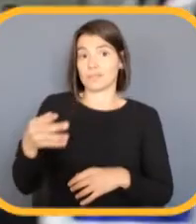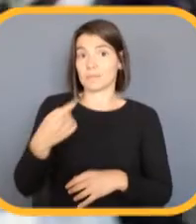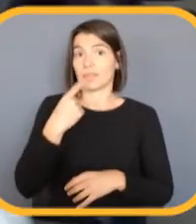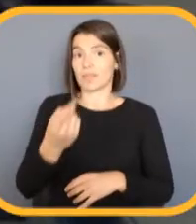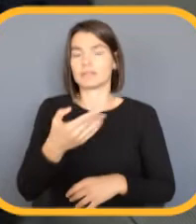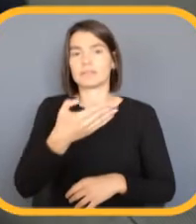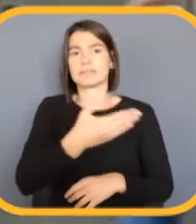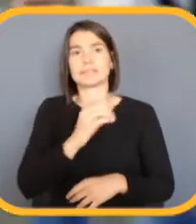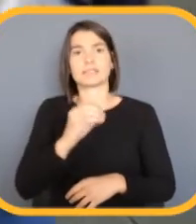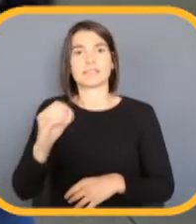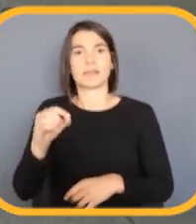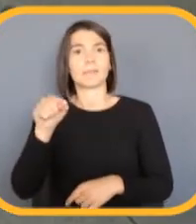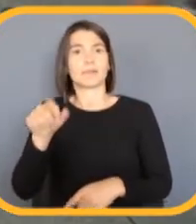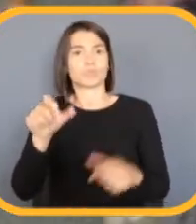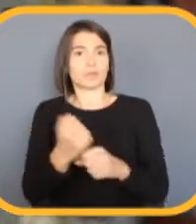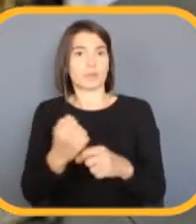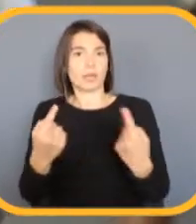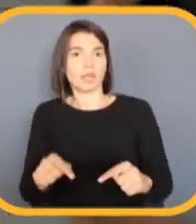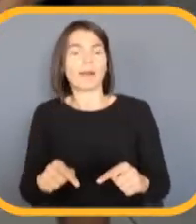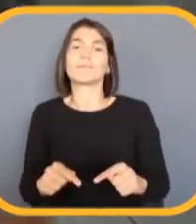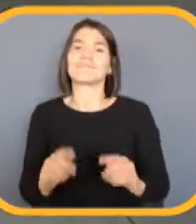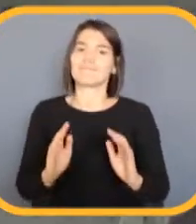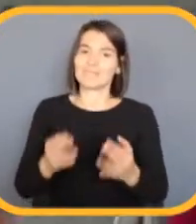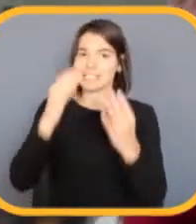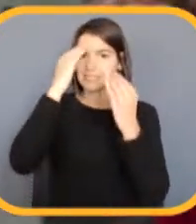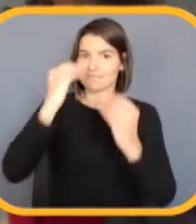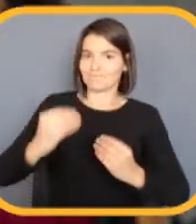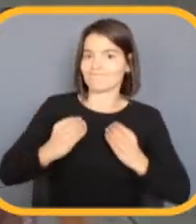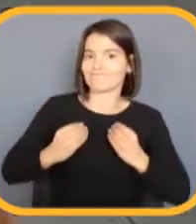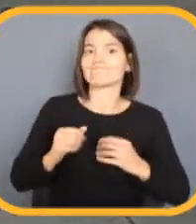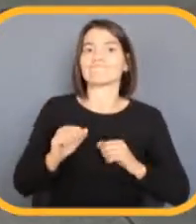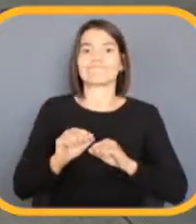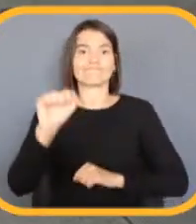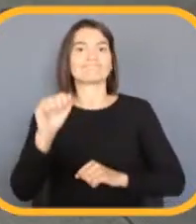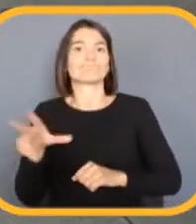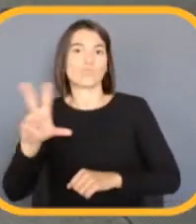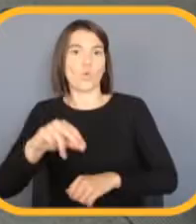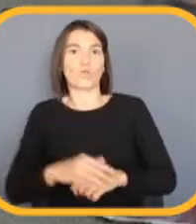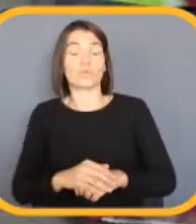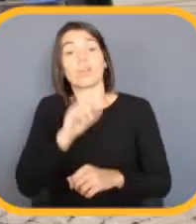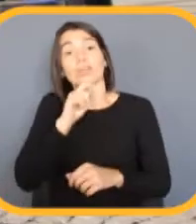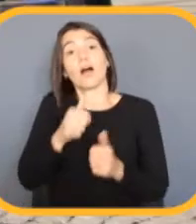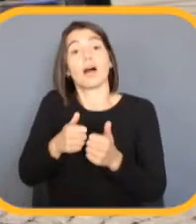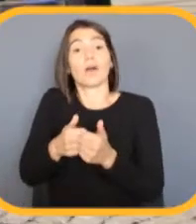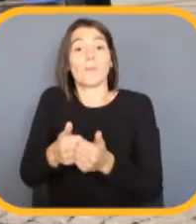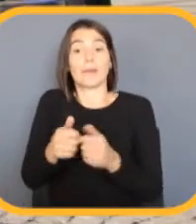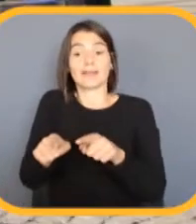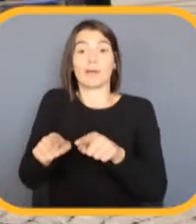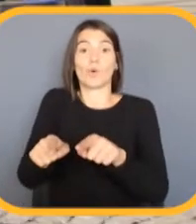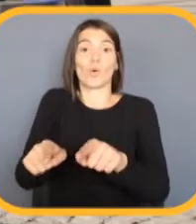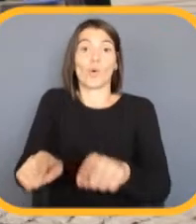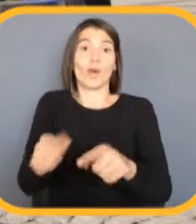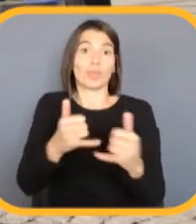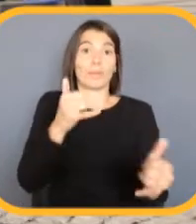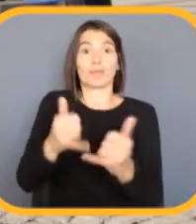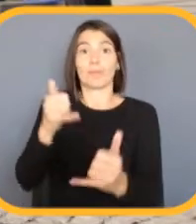acordo com a CIP, cerca de 700 mil trabalhadores vão precisar de requalificação profissional para conseguirem acompanhar